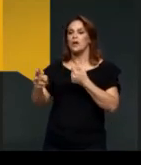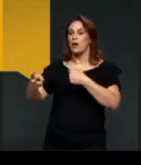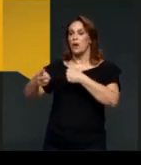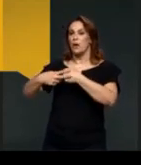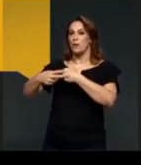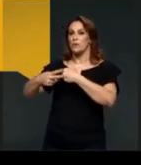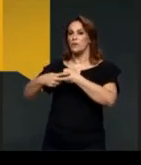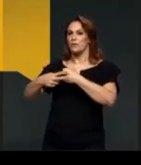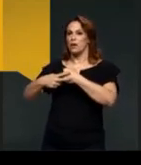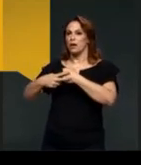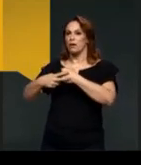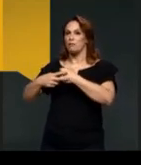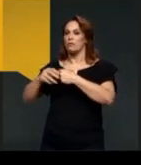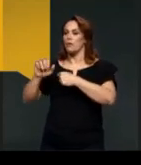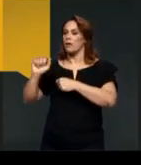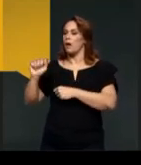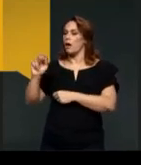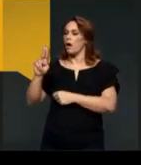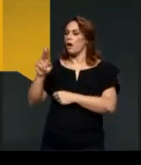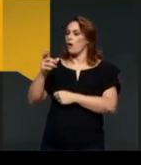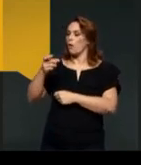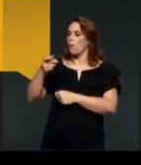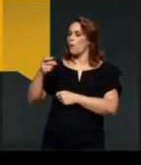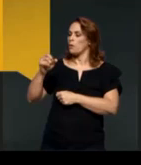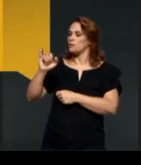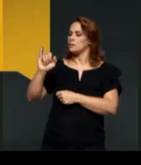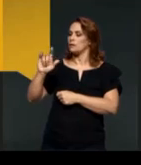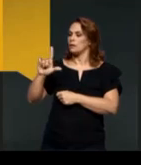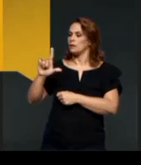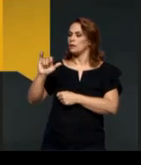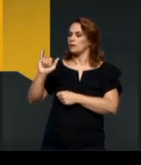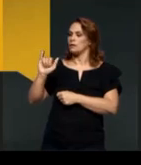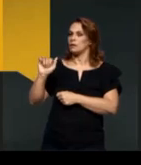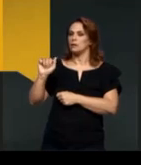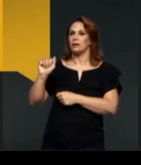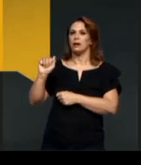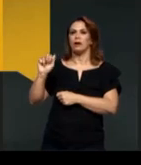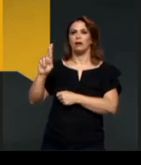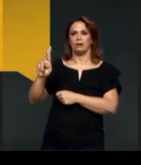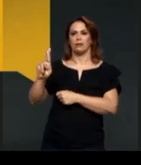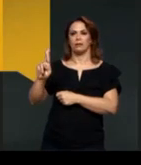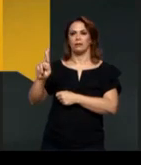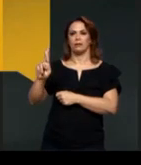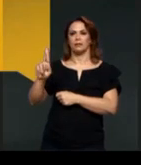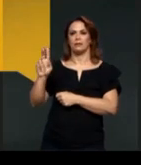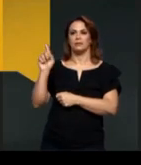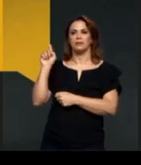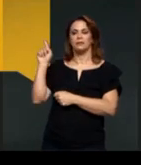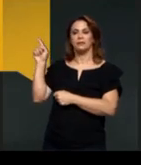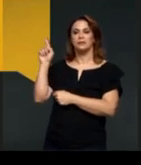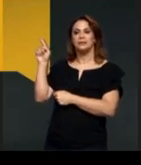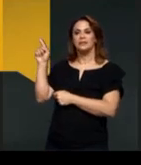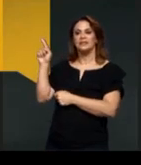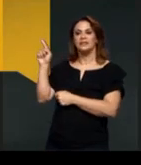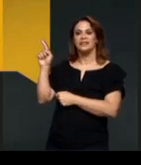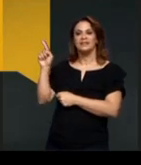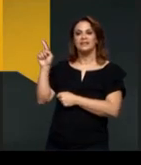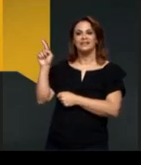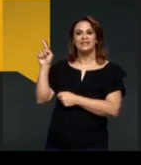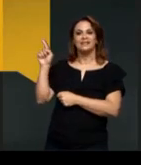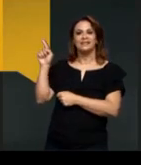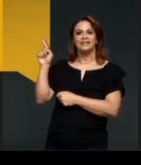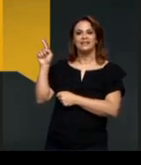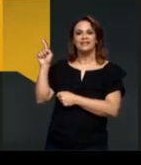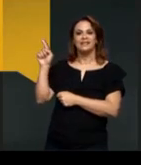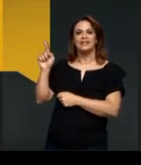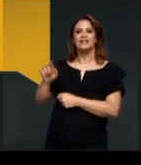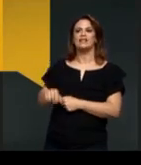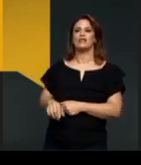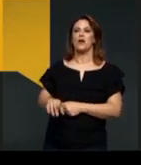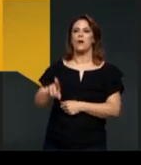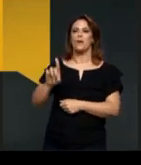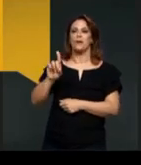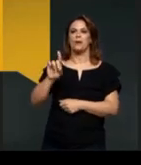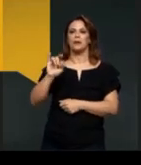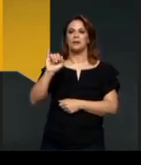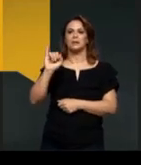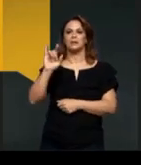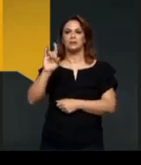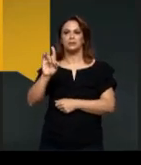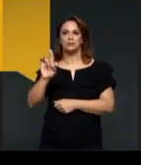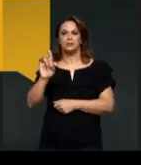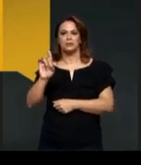o didn't. They didn't. E o verbo principal. Verbo